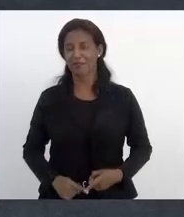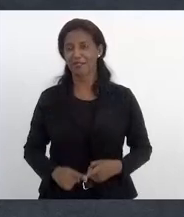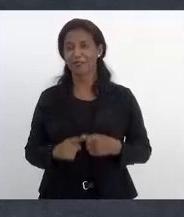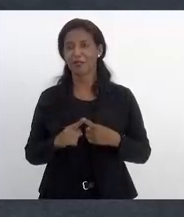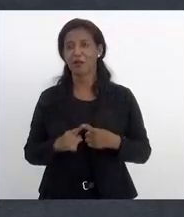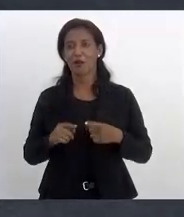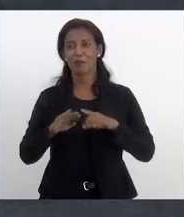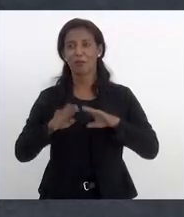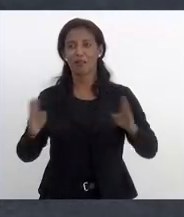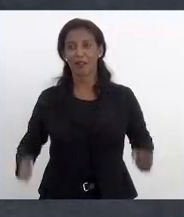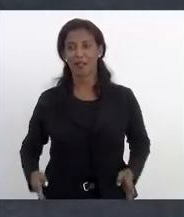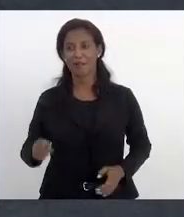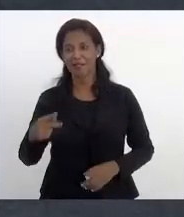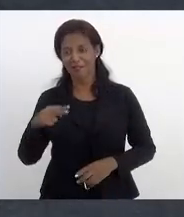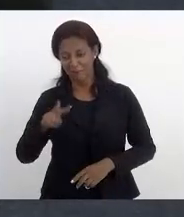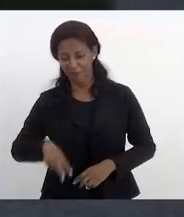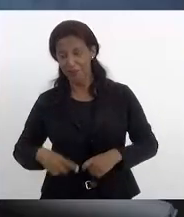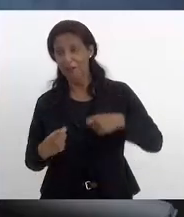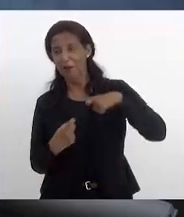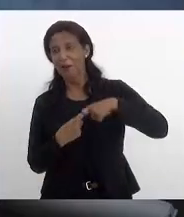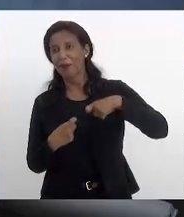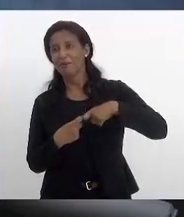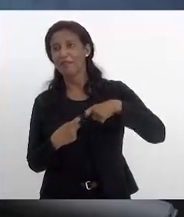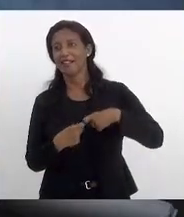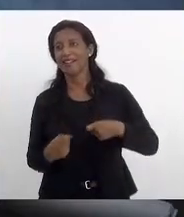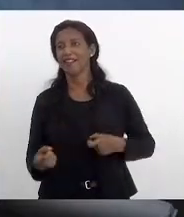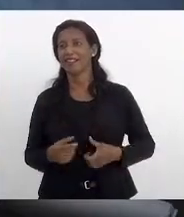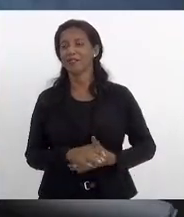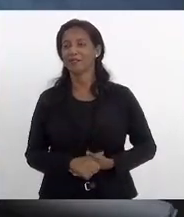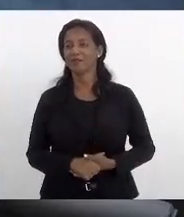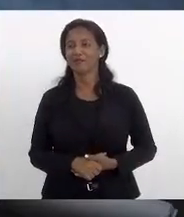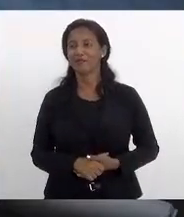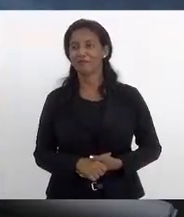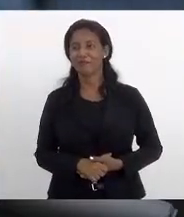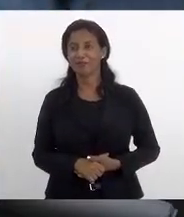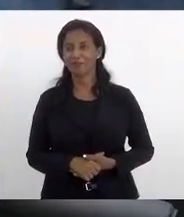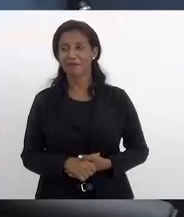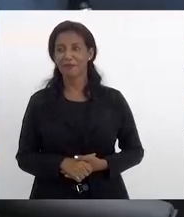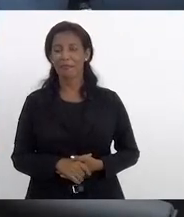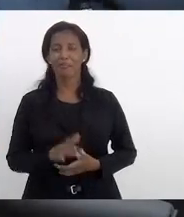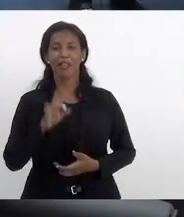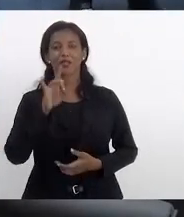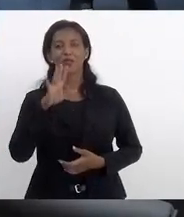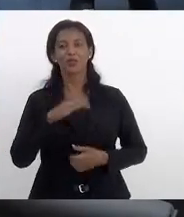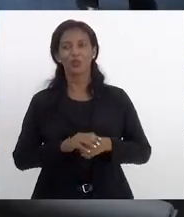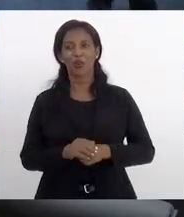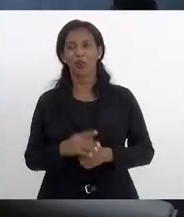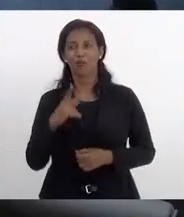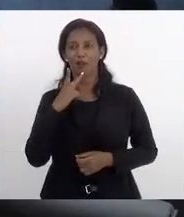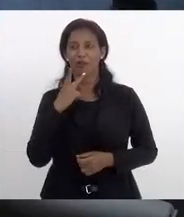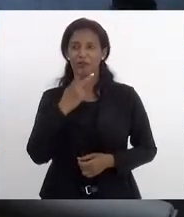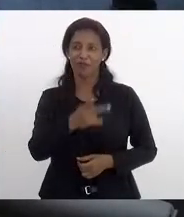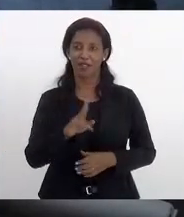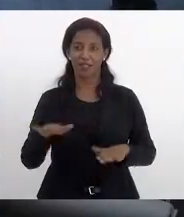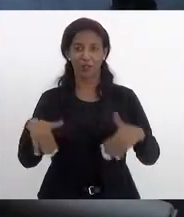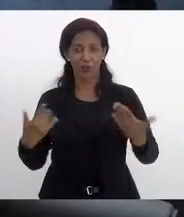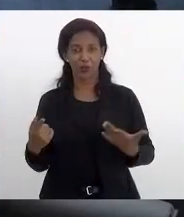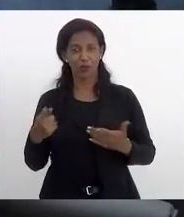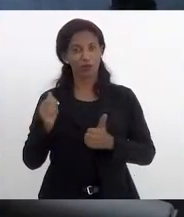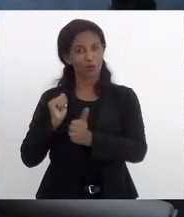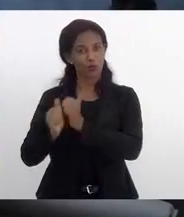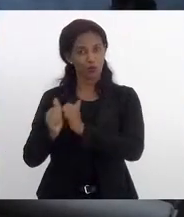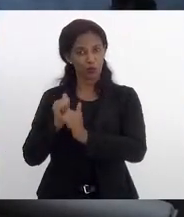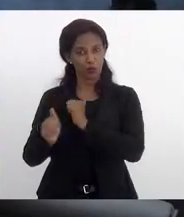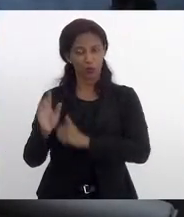que a mesa possa fazer a verificação, por favor. Presidente, queria só deixar aqui um comentário aqui. Enquanto nós estávamos jogando